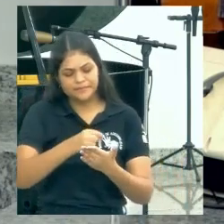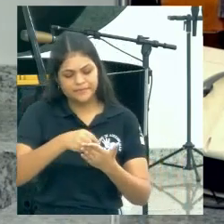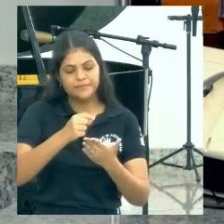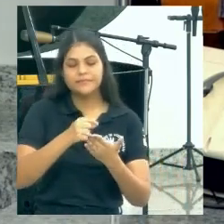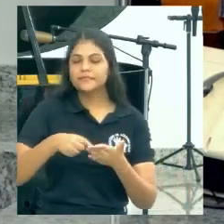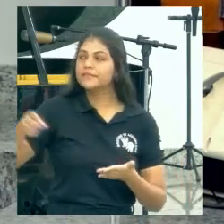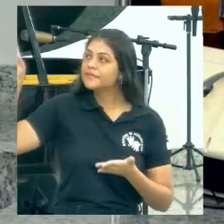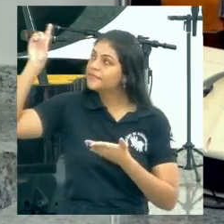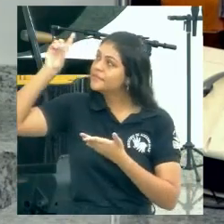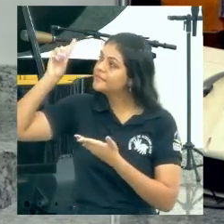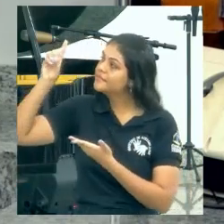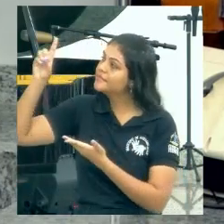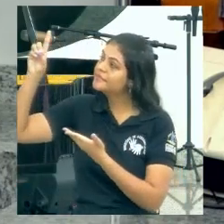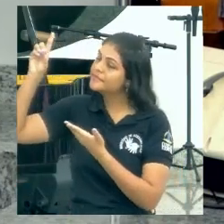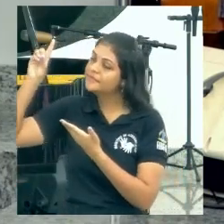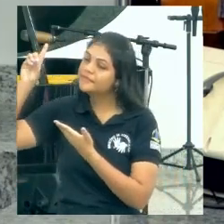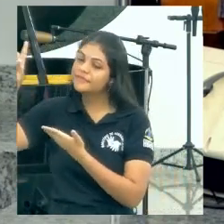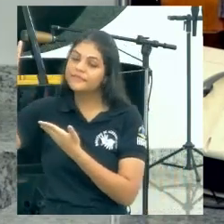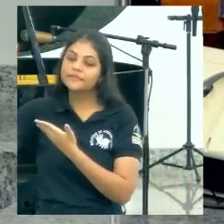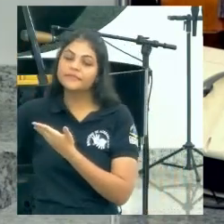Deus.